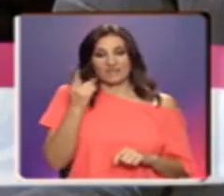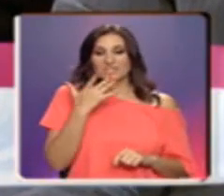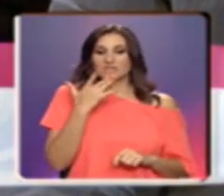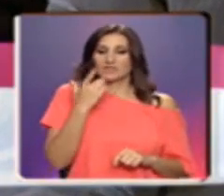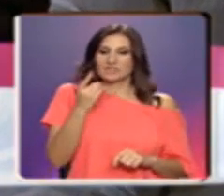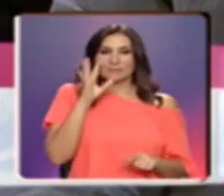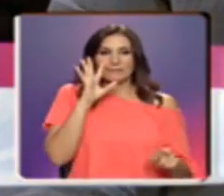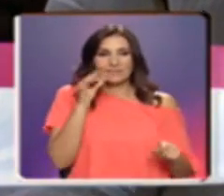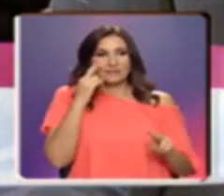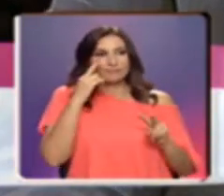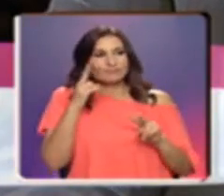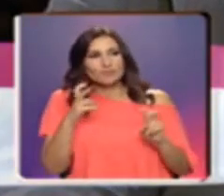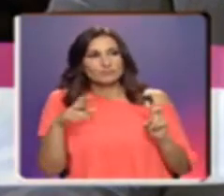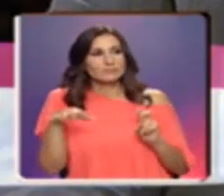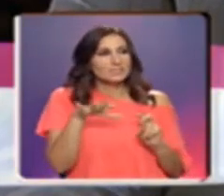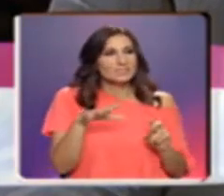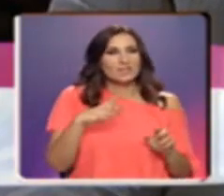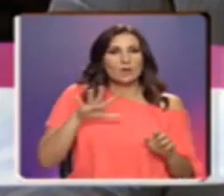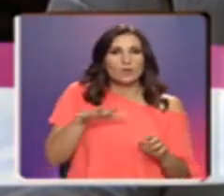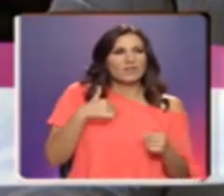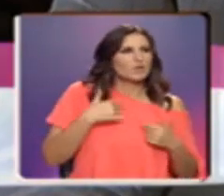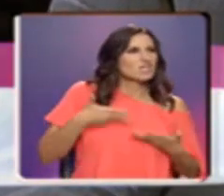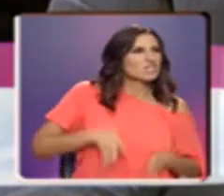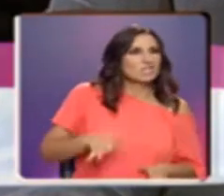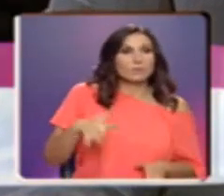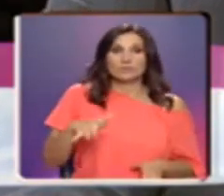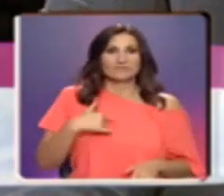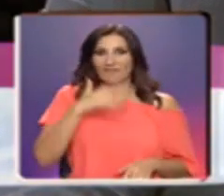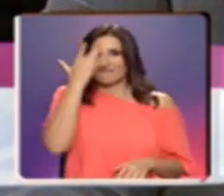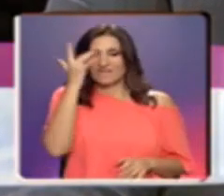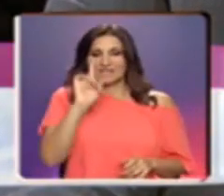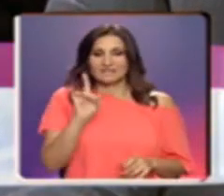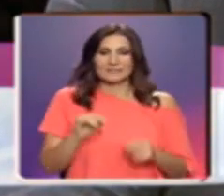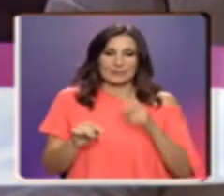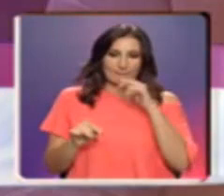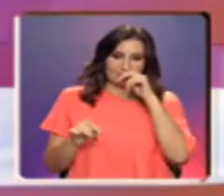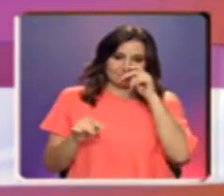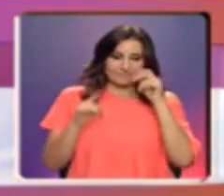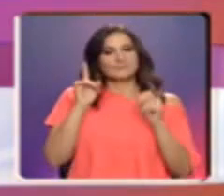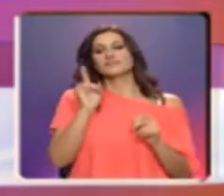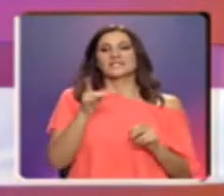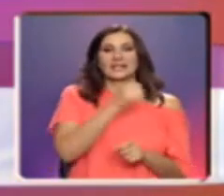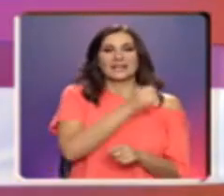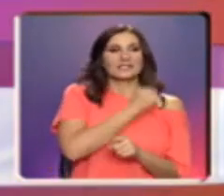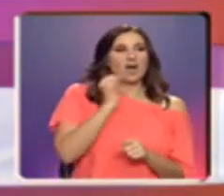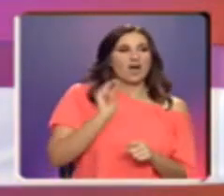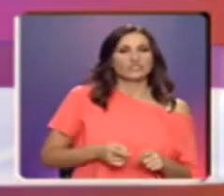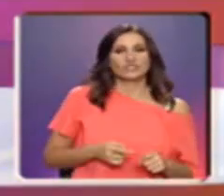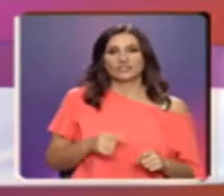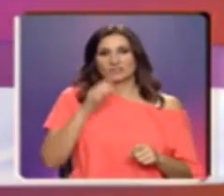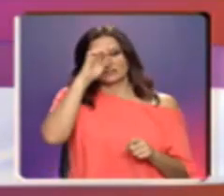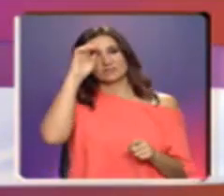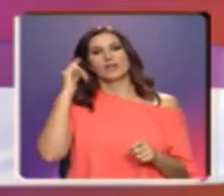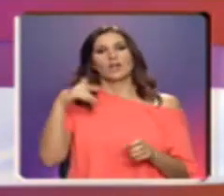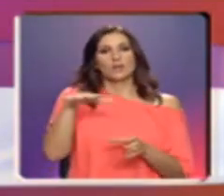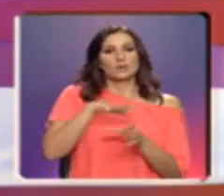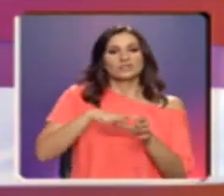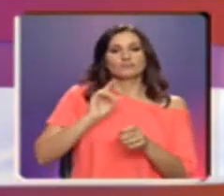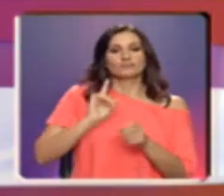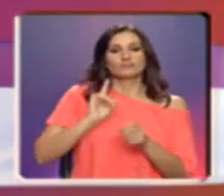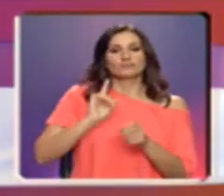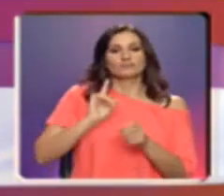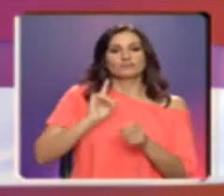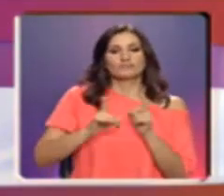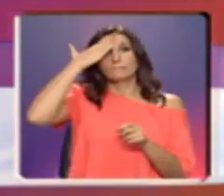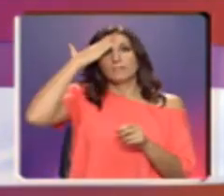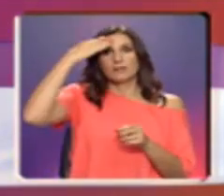sozinho, tentar descobrir onde é que tinha nascido. Não foi fácil. Onde é que tinha nascido, qual é que era a casa, quais eram os locais. Memórias que os meus não